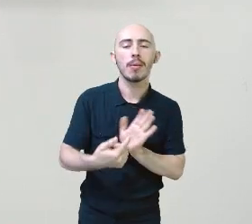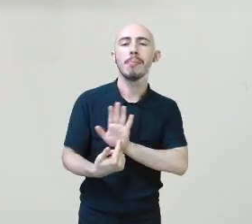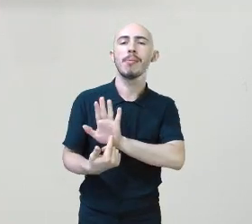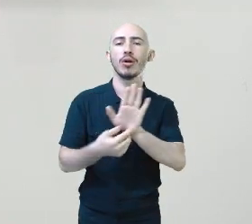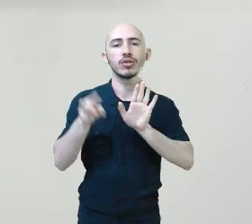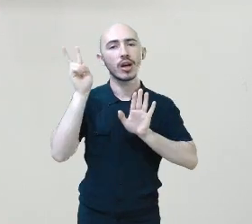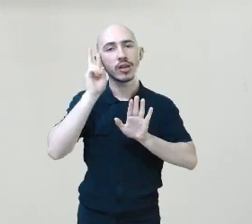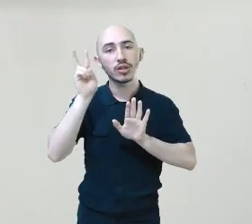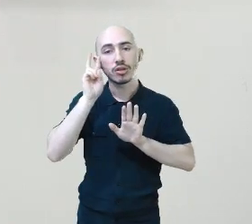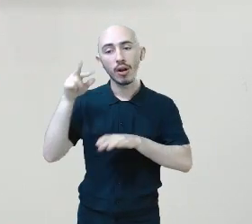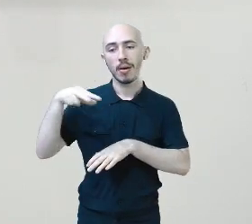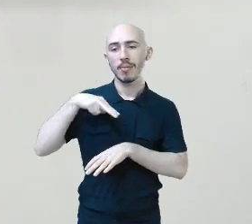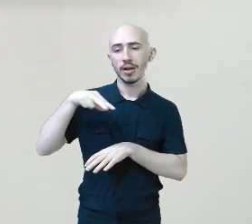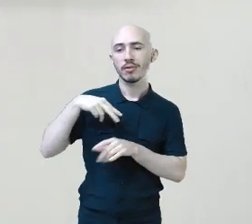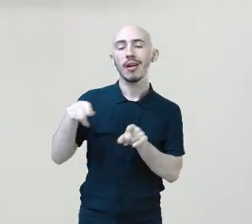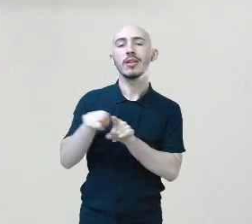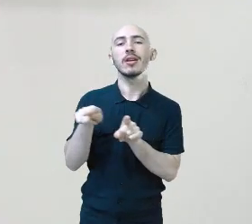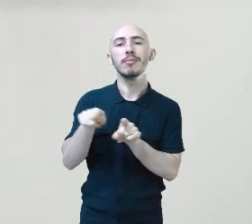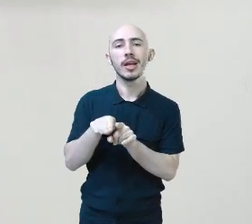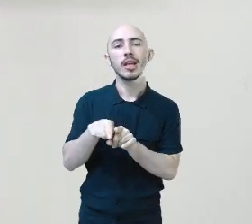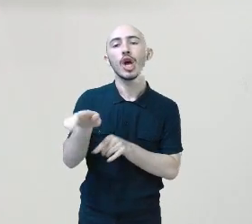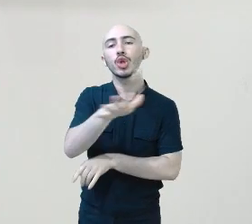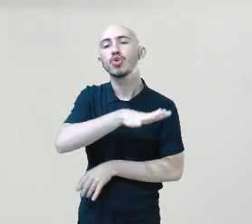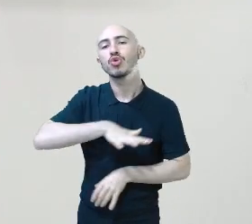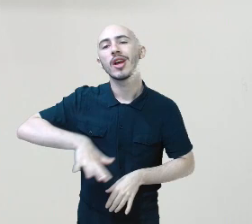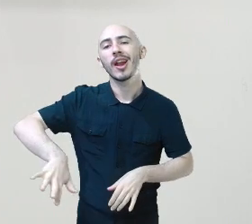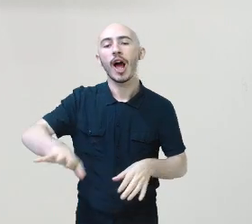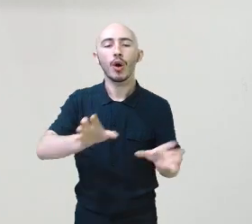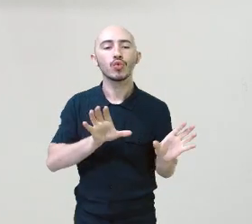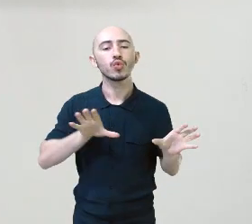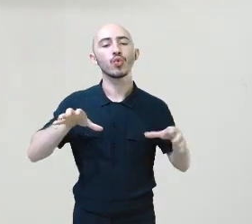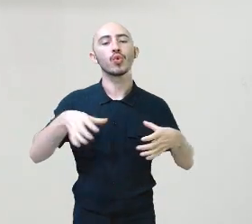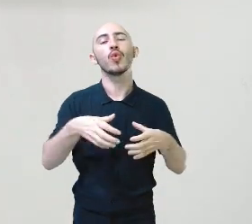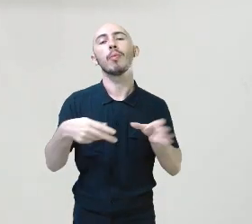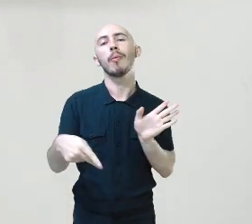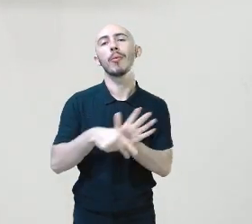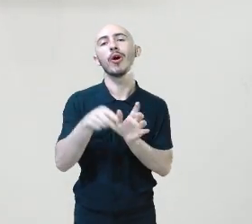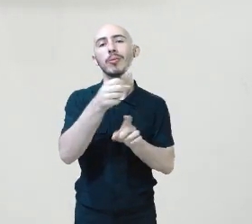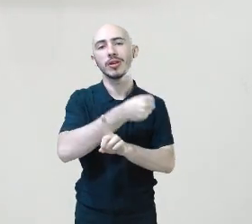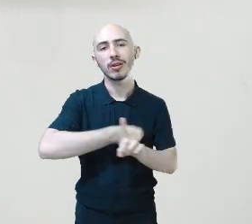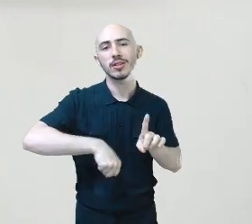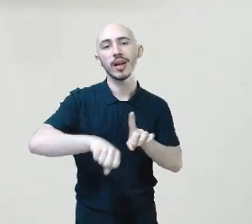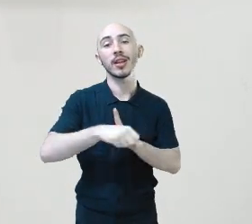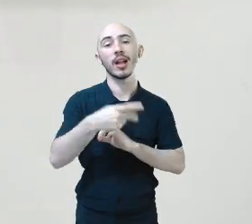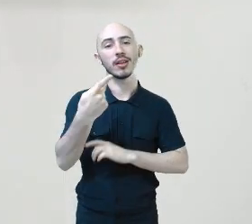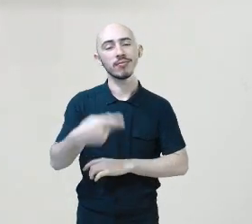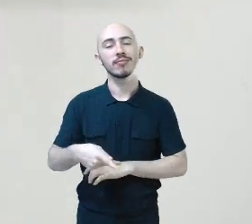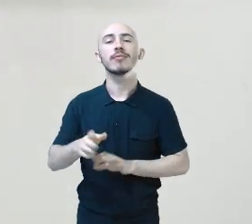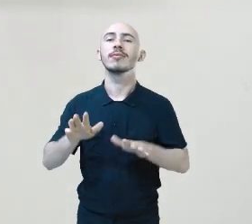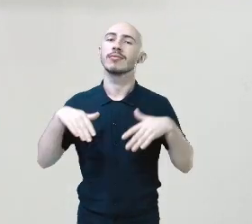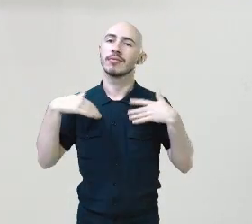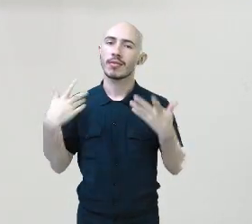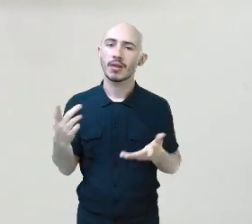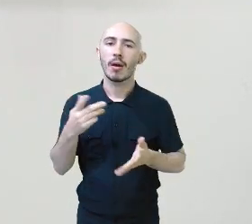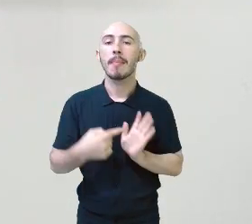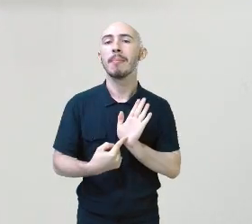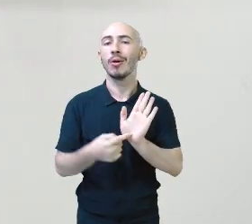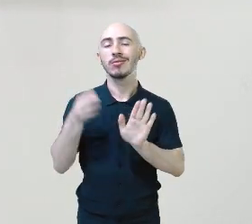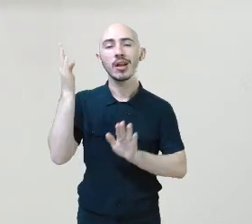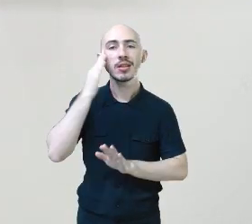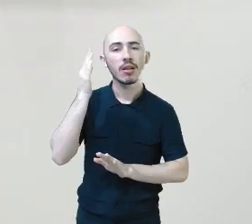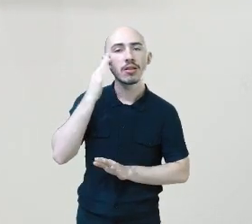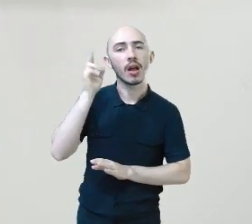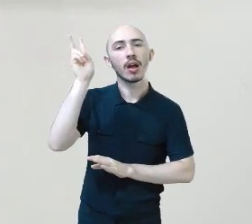um grupo, de um coletivo, de uma sociedade. E esses espaços são importantes para a gente entender essa história, para a gente entender